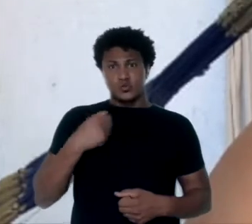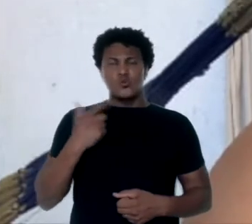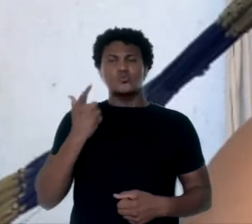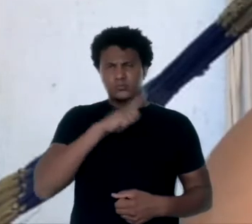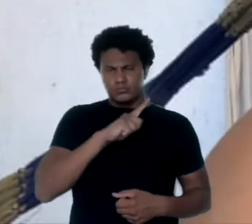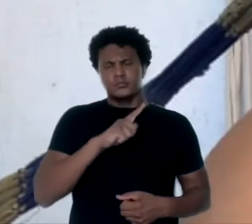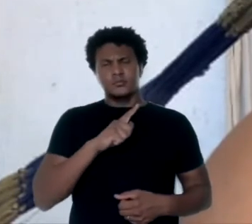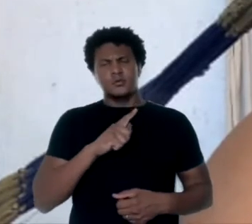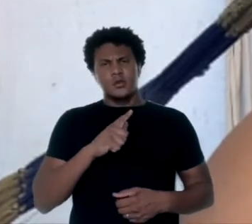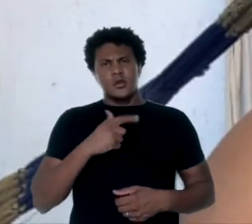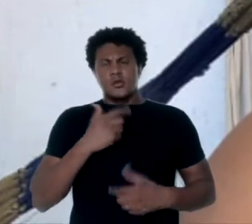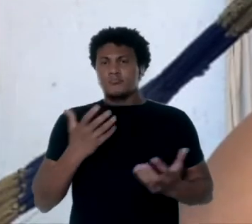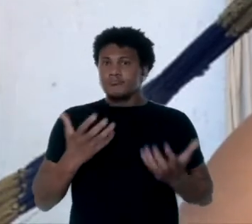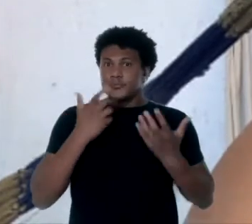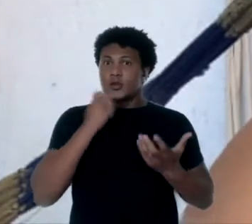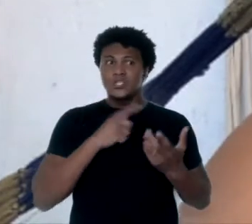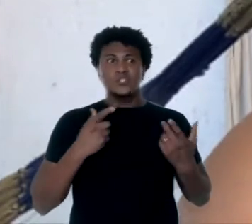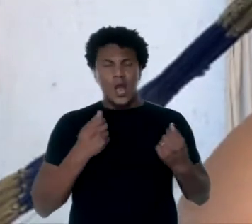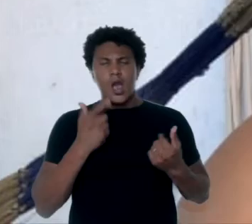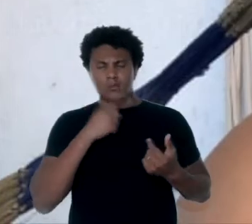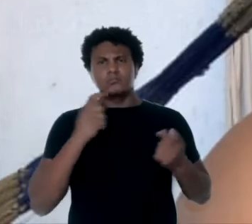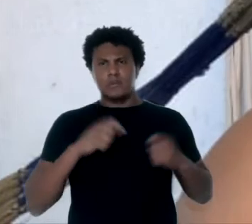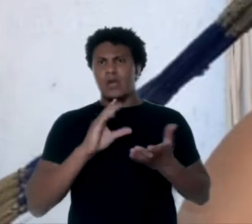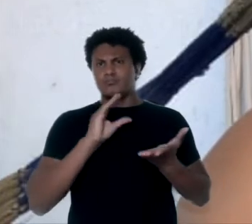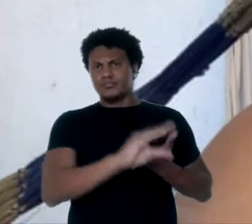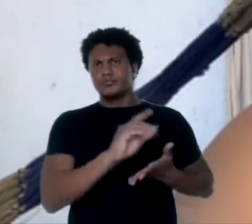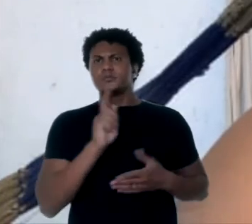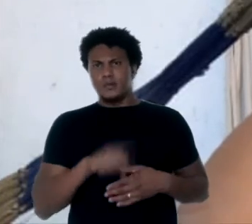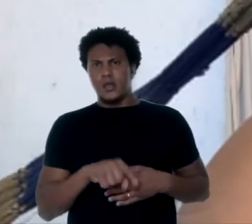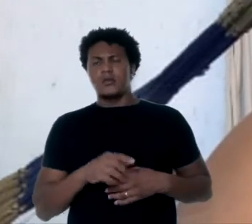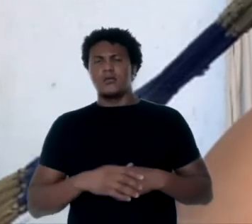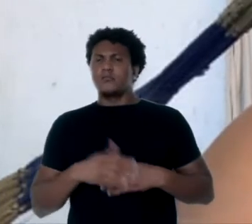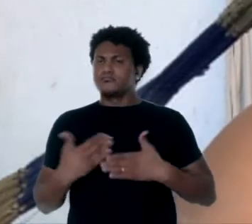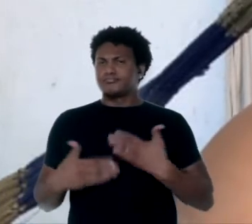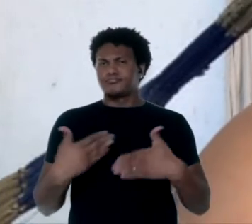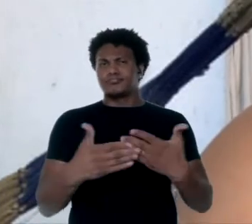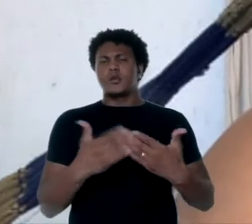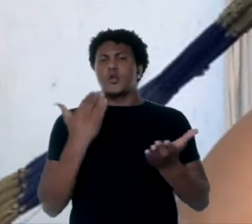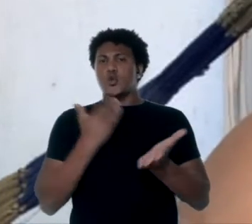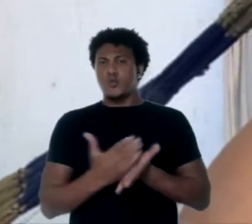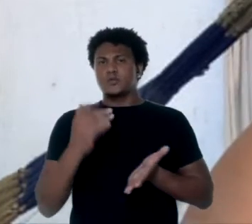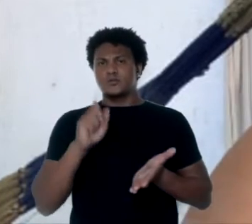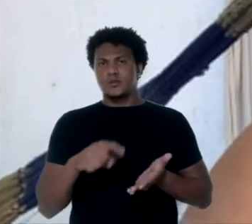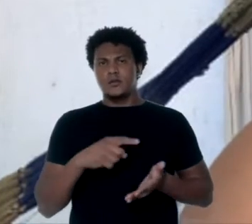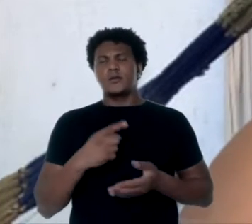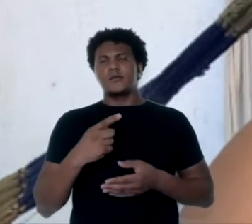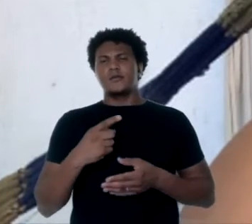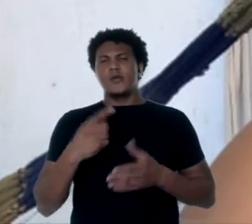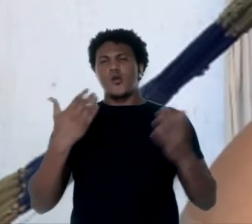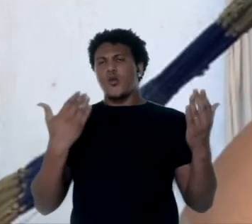que eu consegui me erguer e dizer, agora vai, agora estou encaminhado. E eu comecei